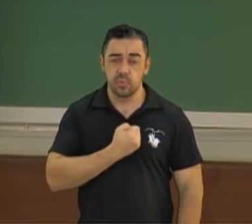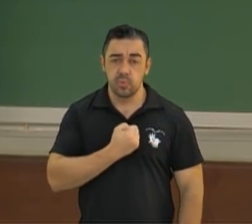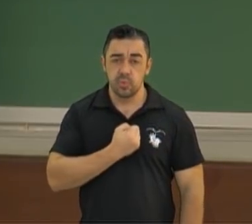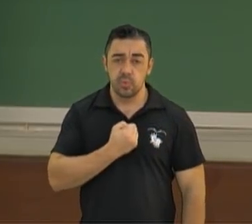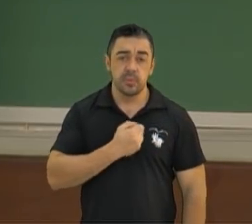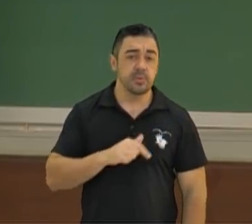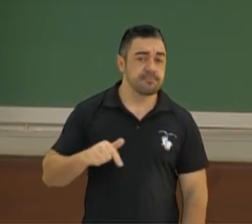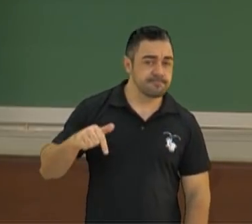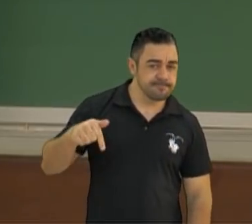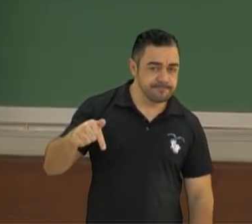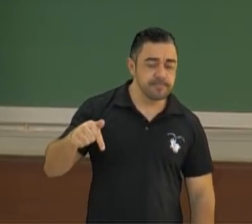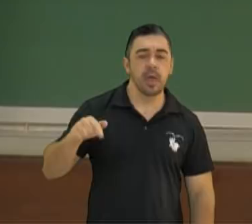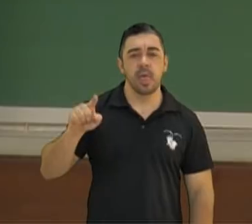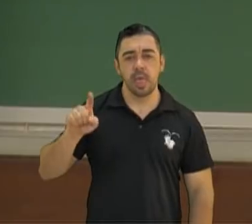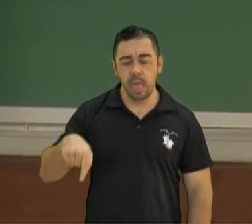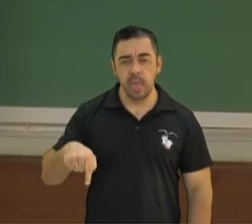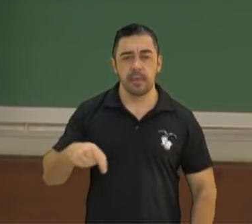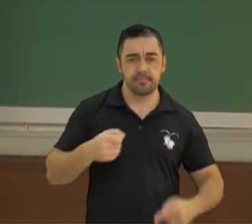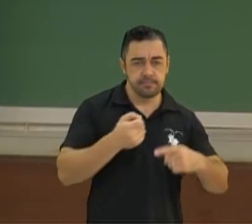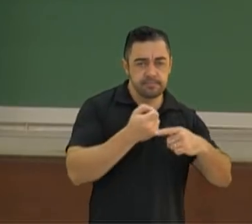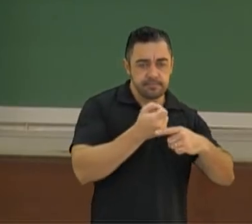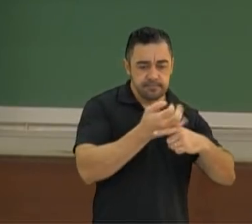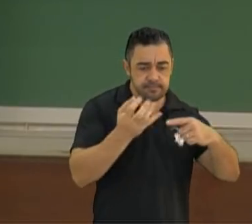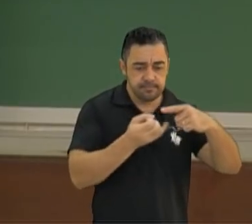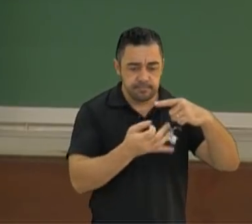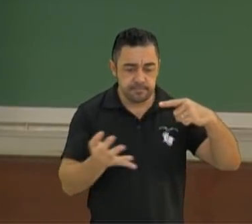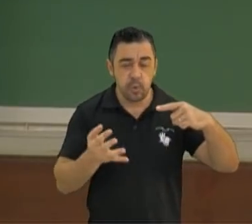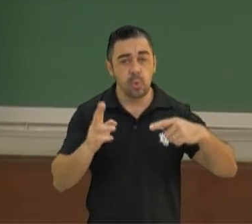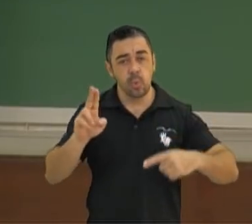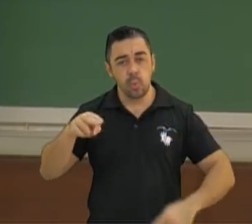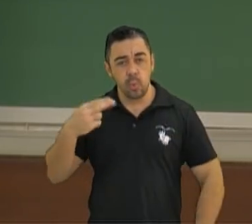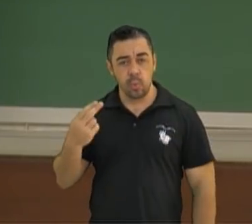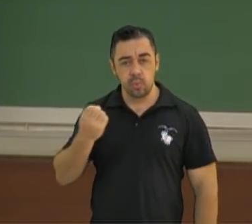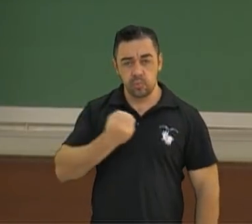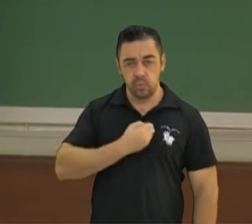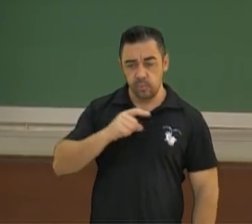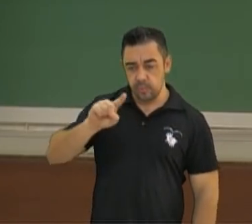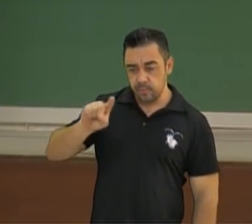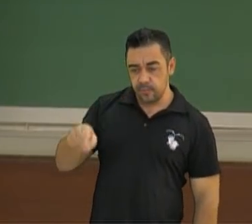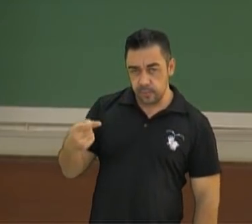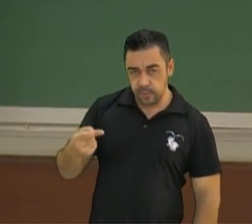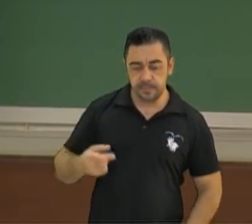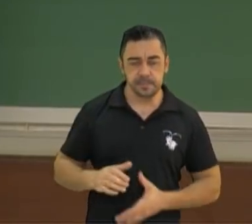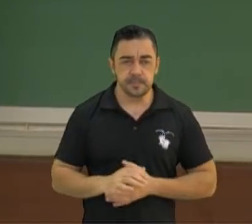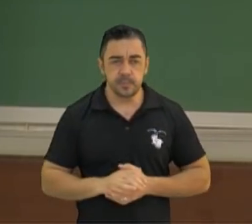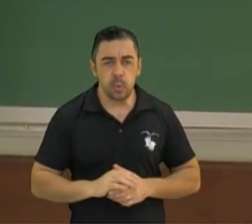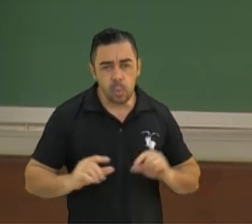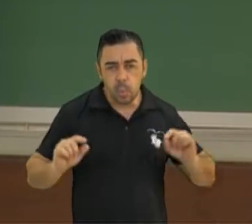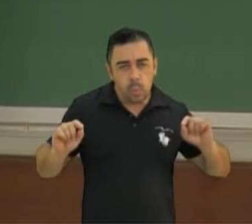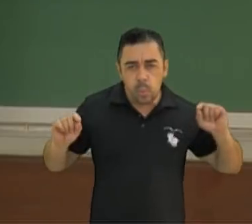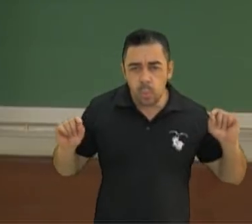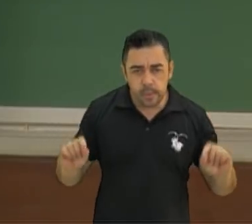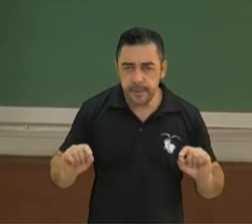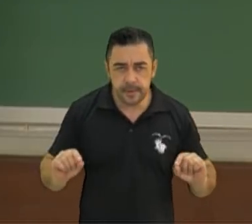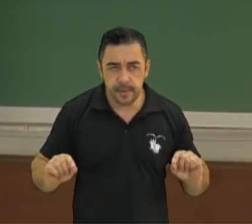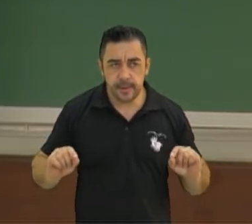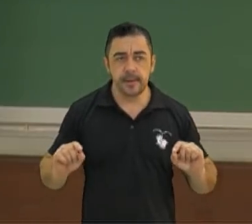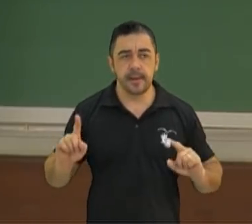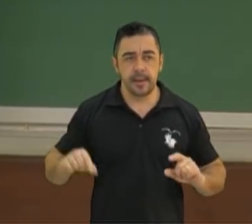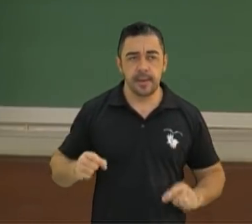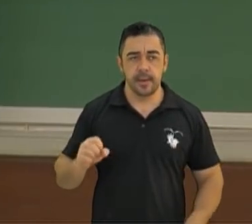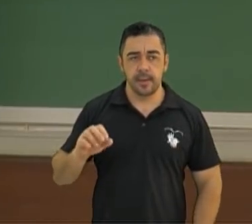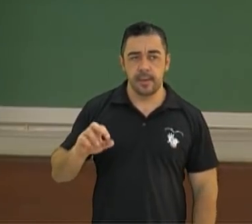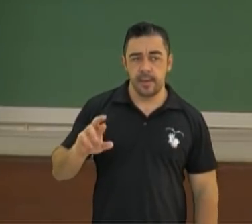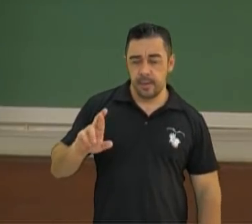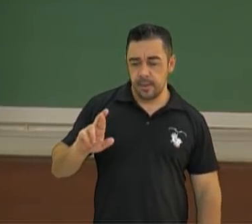dos números racionais, ok? Mas antes, vamos lembrar o que são os números racionais? Então